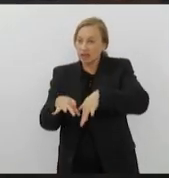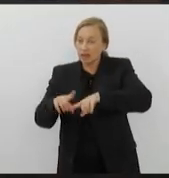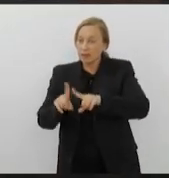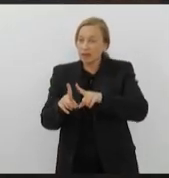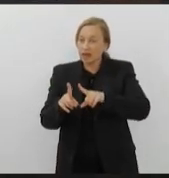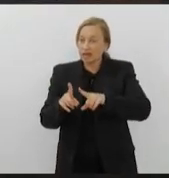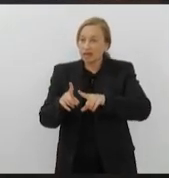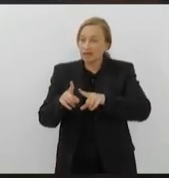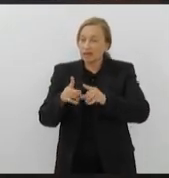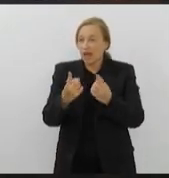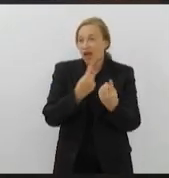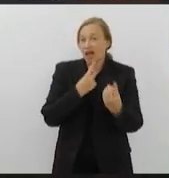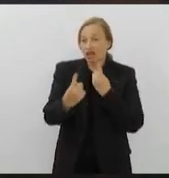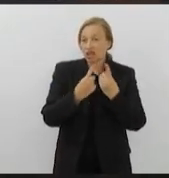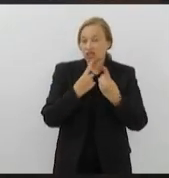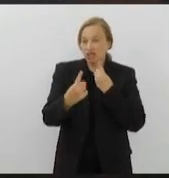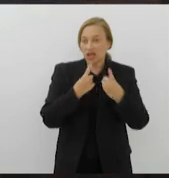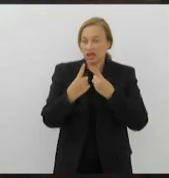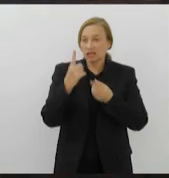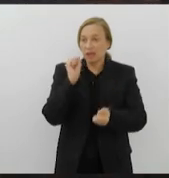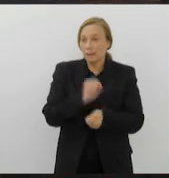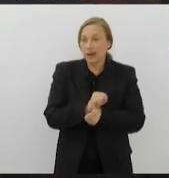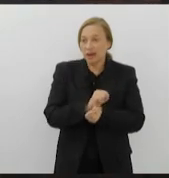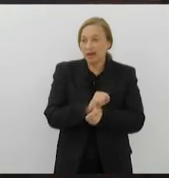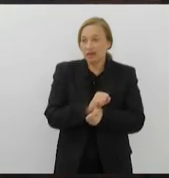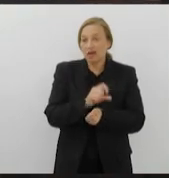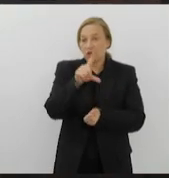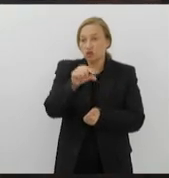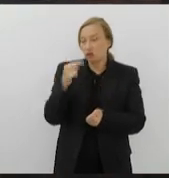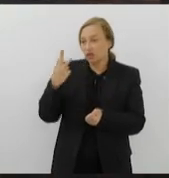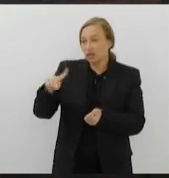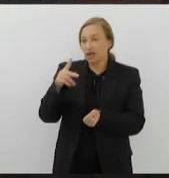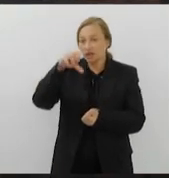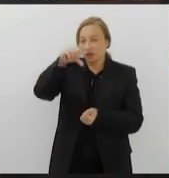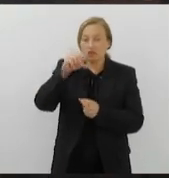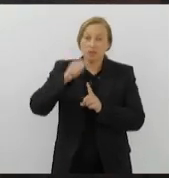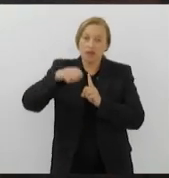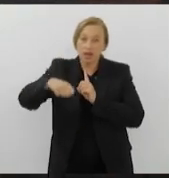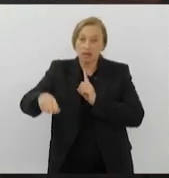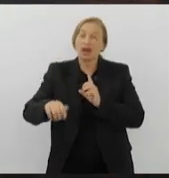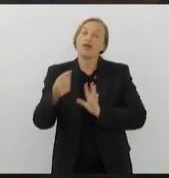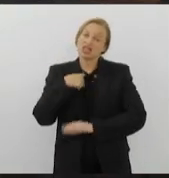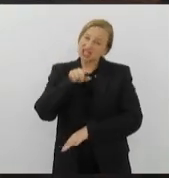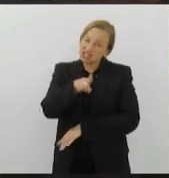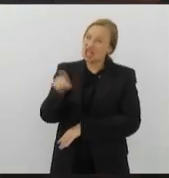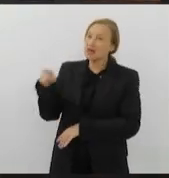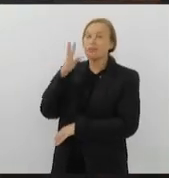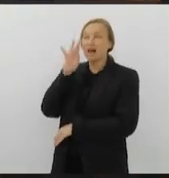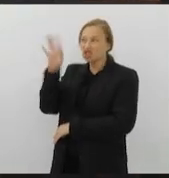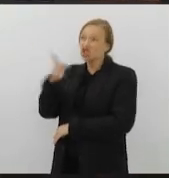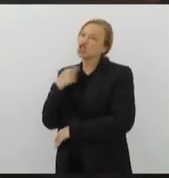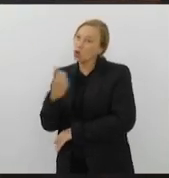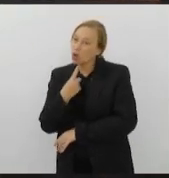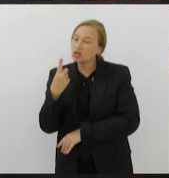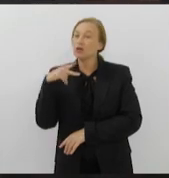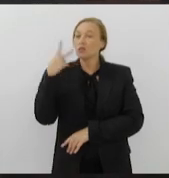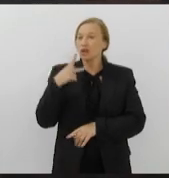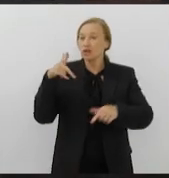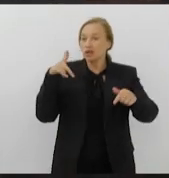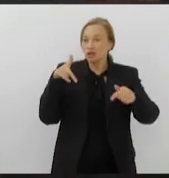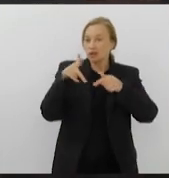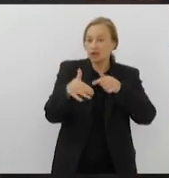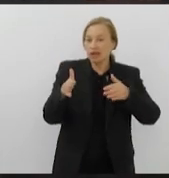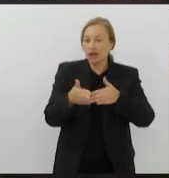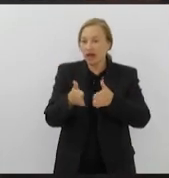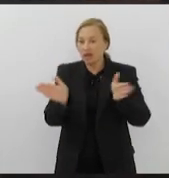estrada que tem que ligar a São Francisco está paralisada por uma decisão dela por 9 meses. Aí você imagina nós, políticos, ir lá cortar a fita que eu entreguei a